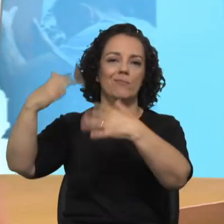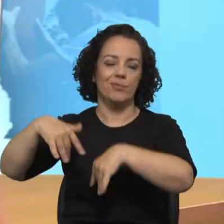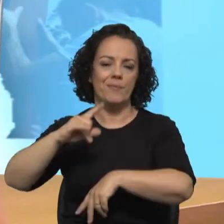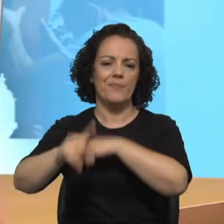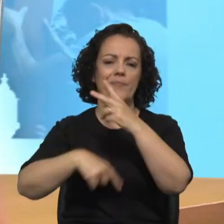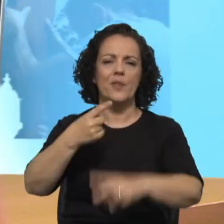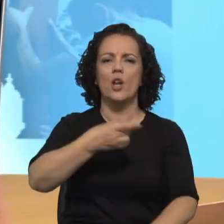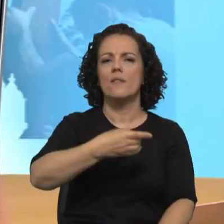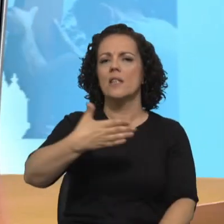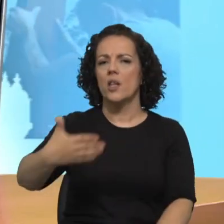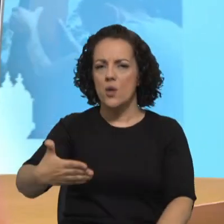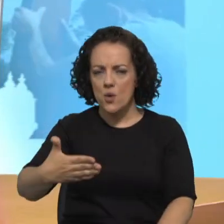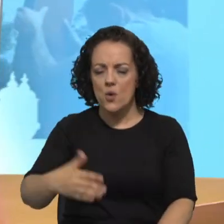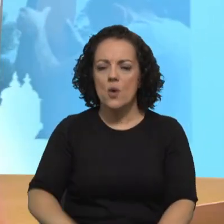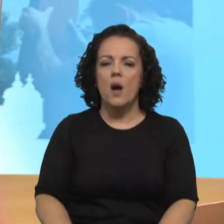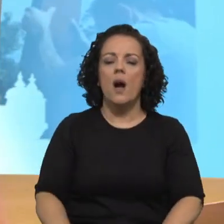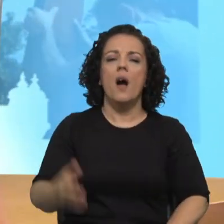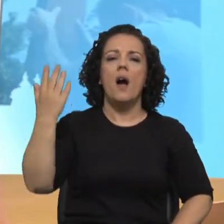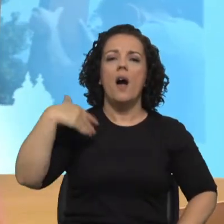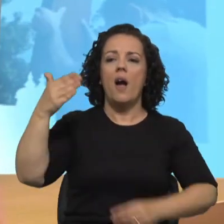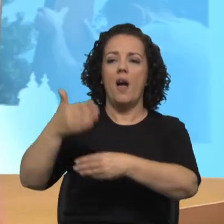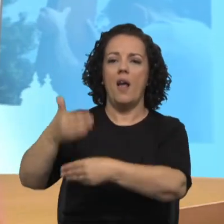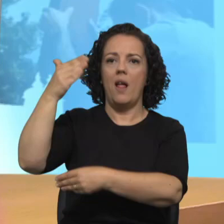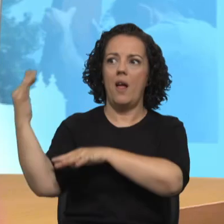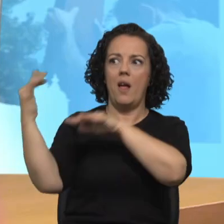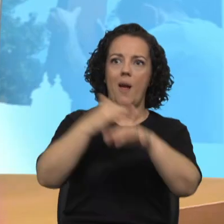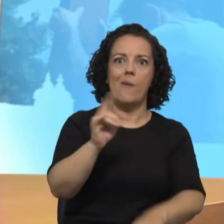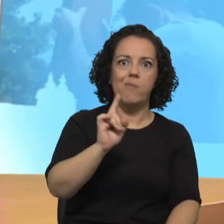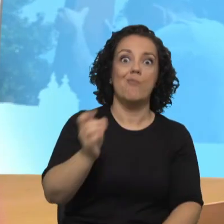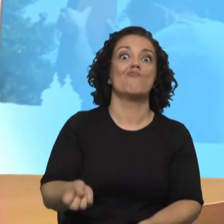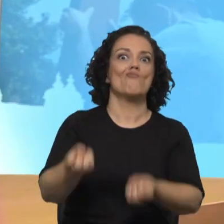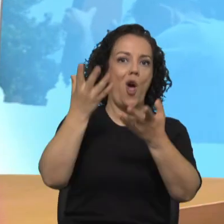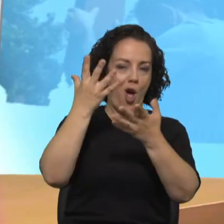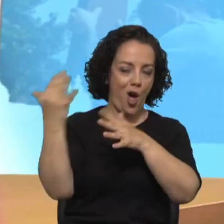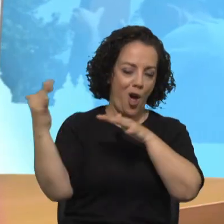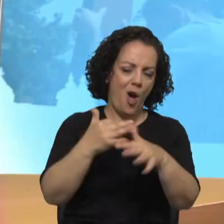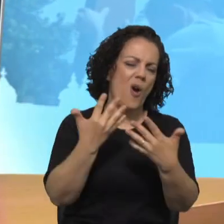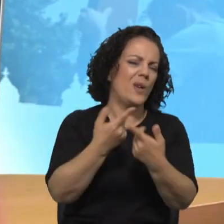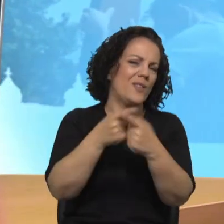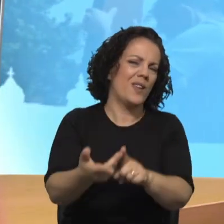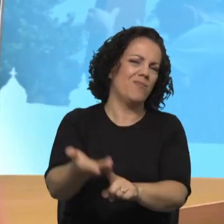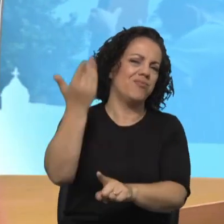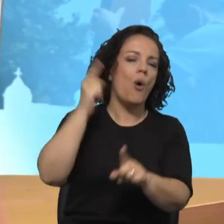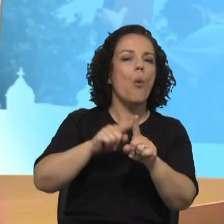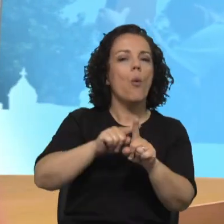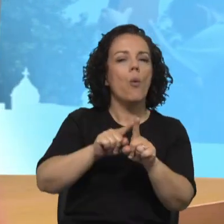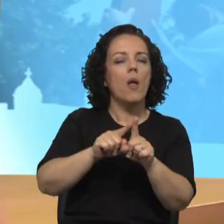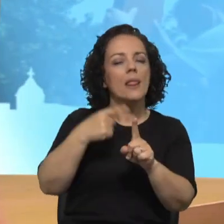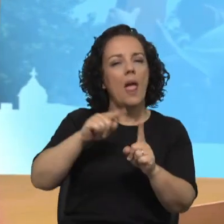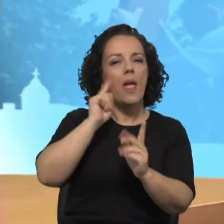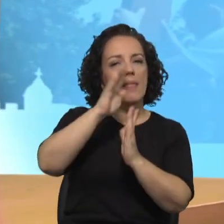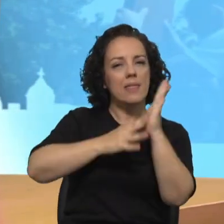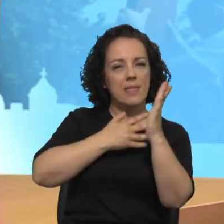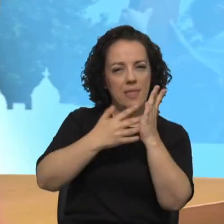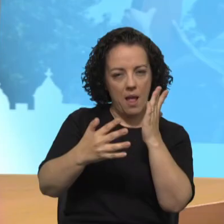Czestochowa, já os do leste já puderam vir encontrar o Papa, portanto, e era uma realidade muito diferente de agora. Portanto, há uma cronologia que situa